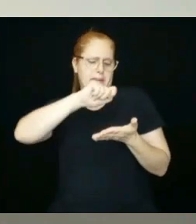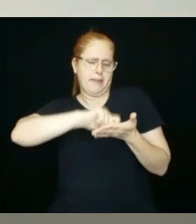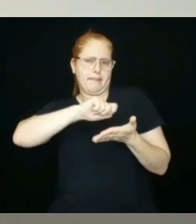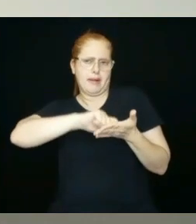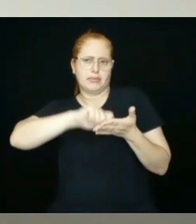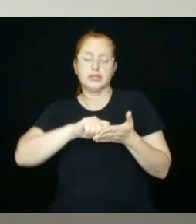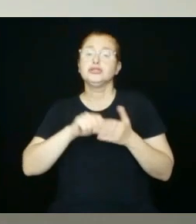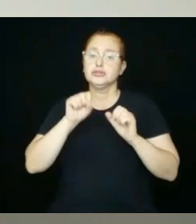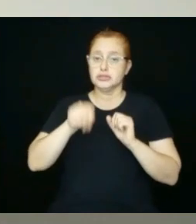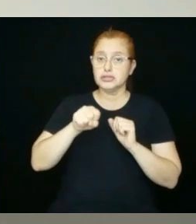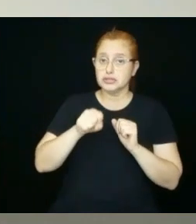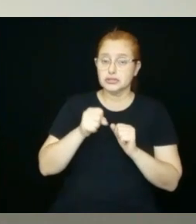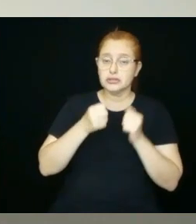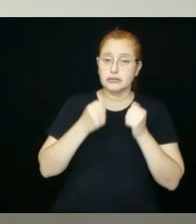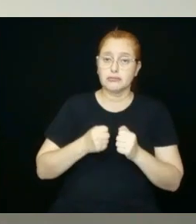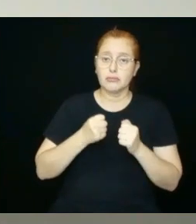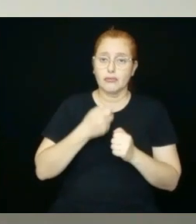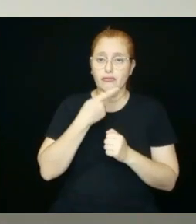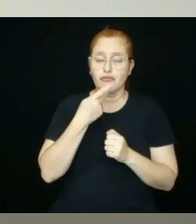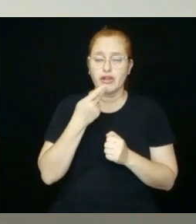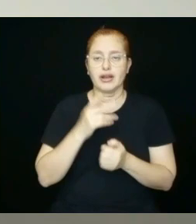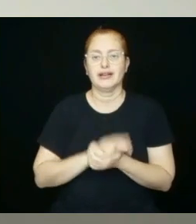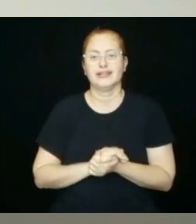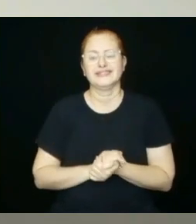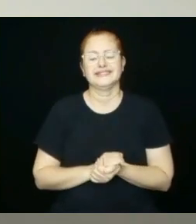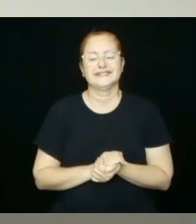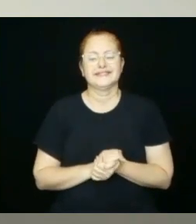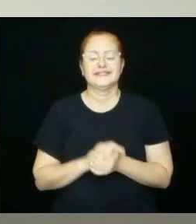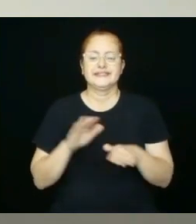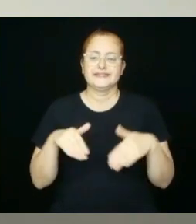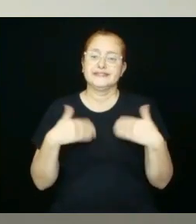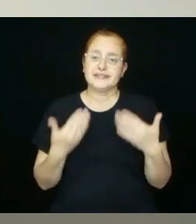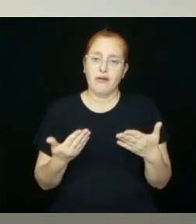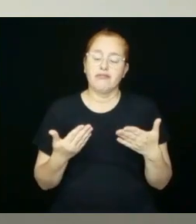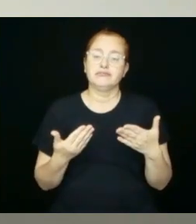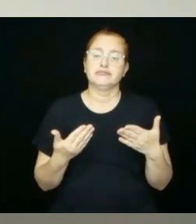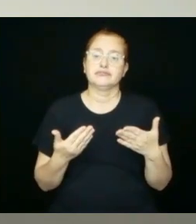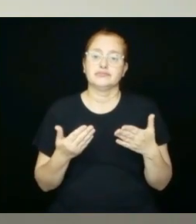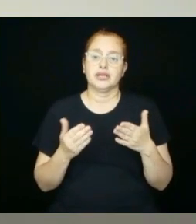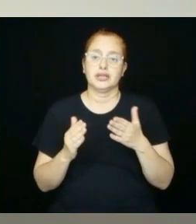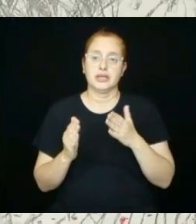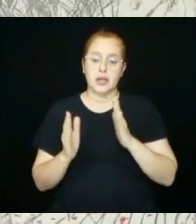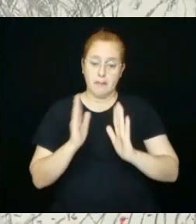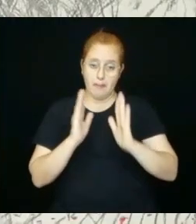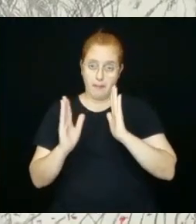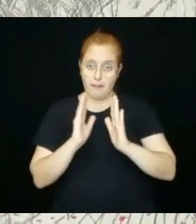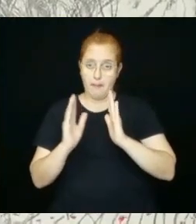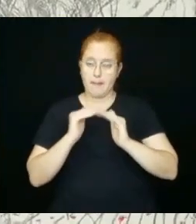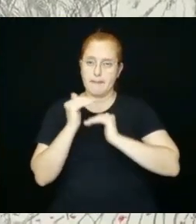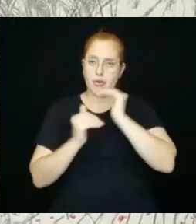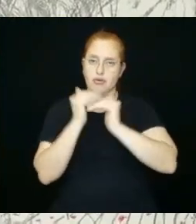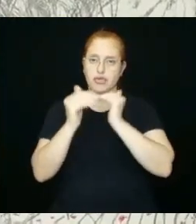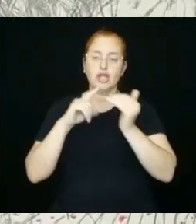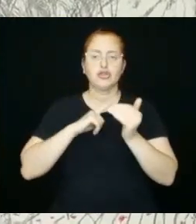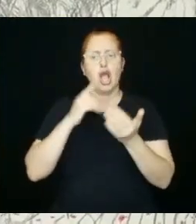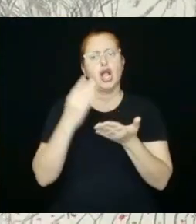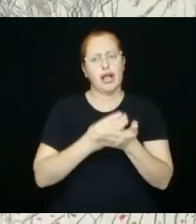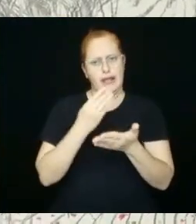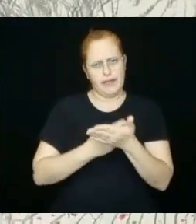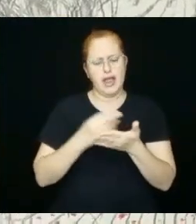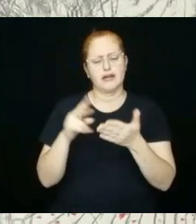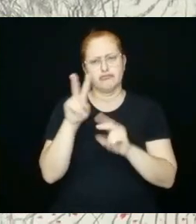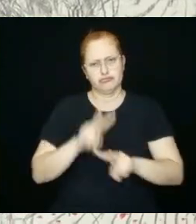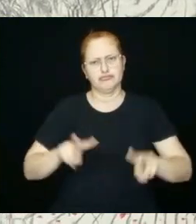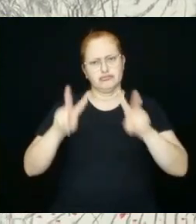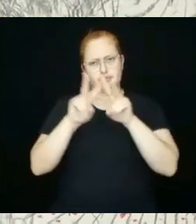por favor, comenta, são lindos, aliás. Que daí, obrigado. Que daí durante o processo eu tinha um caderninho de apontamento